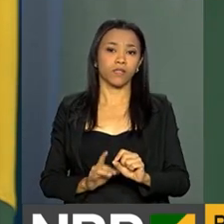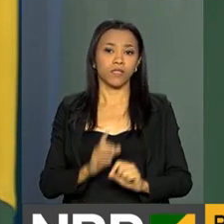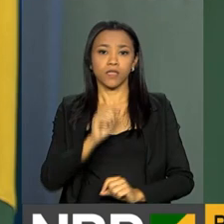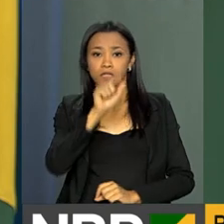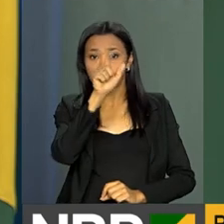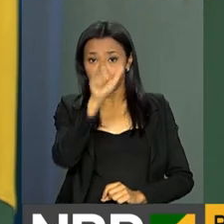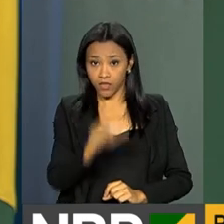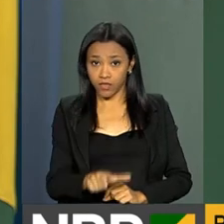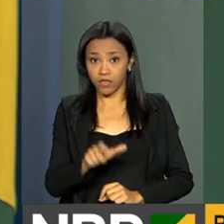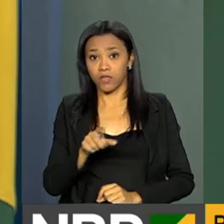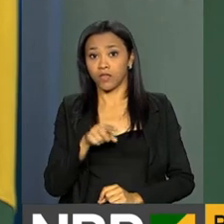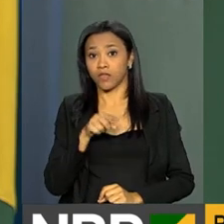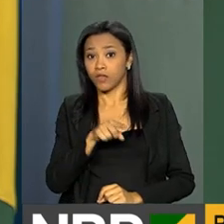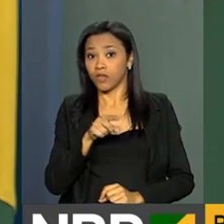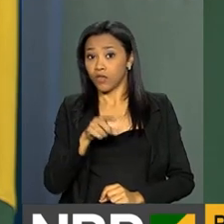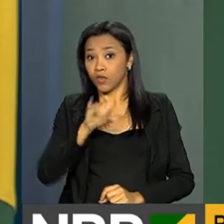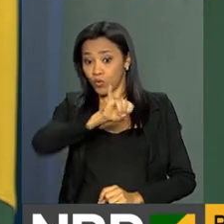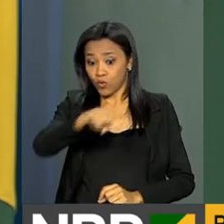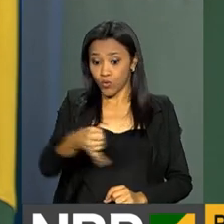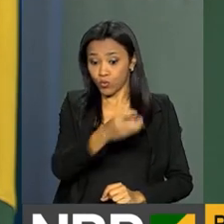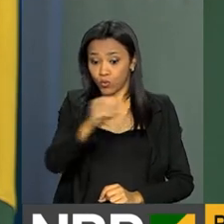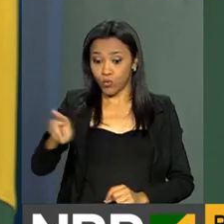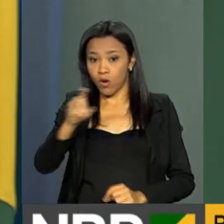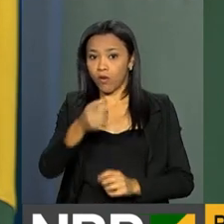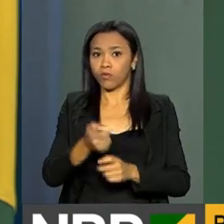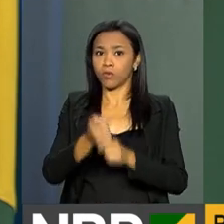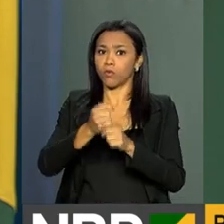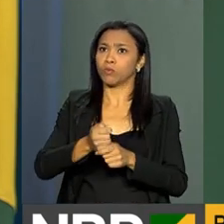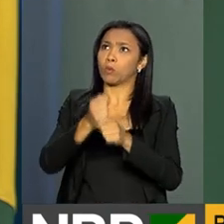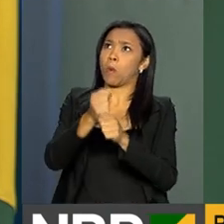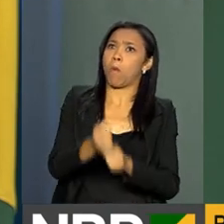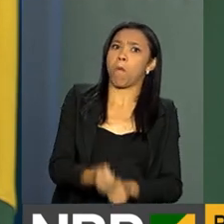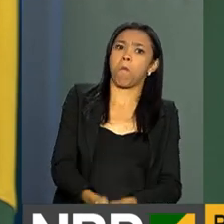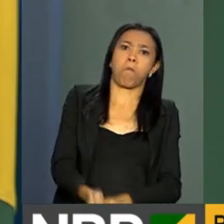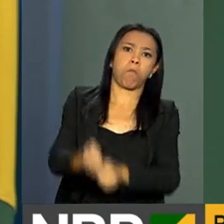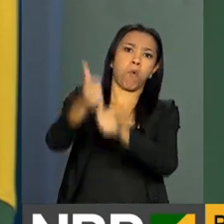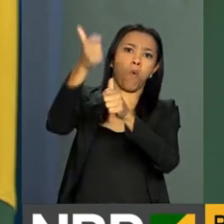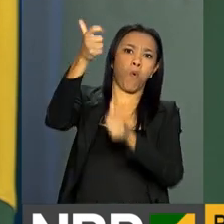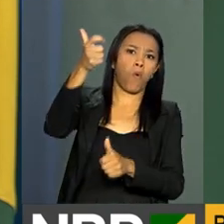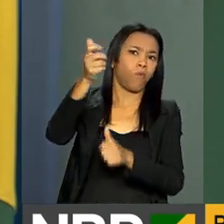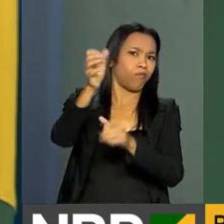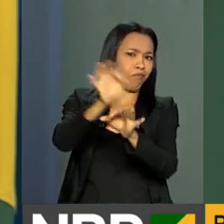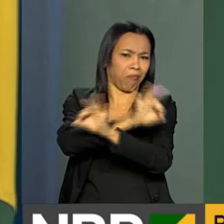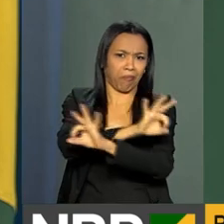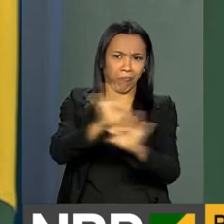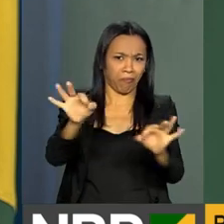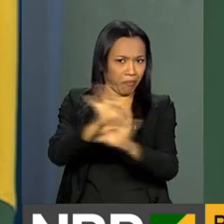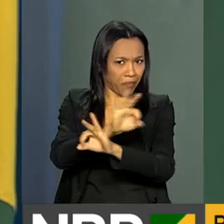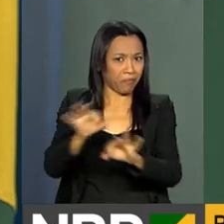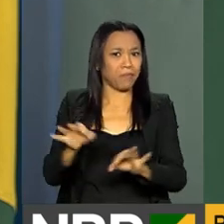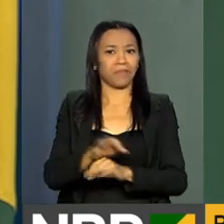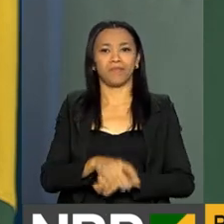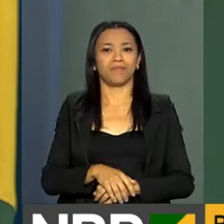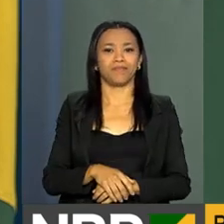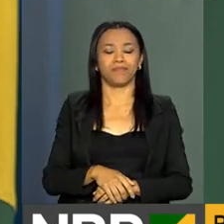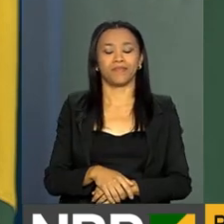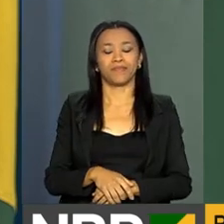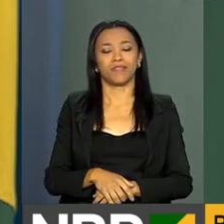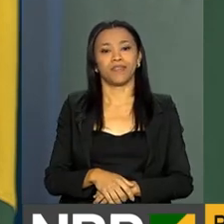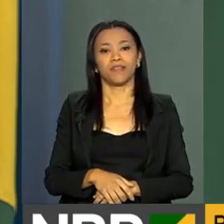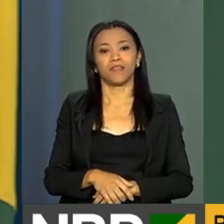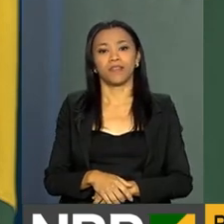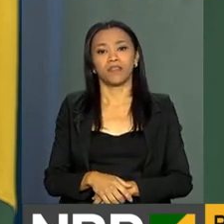não comemorar este evento soltando o rojão aqui dentro. Na verdade, foi uma ameaça que logo